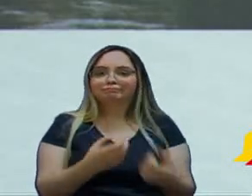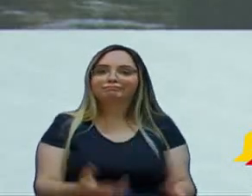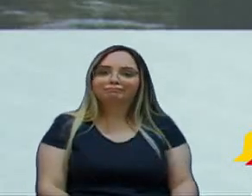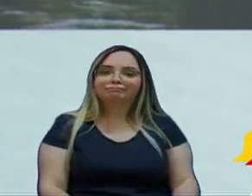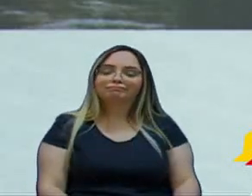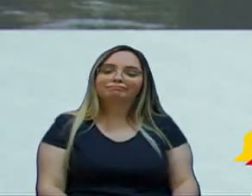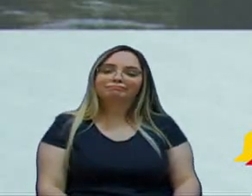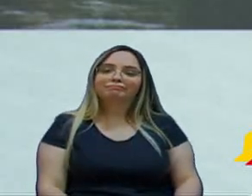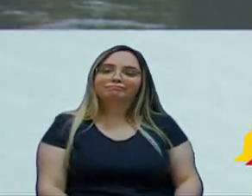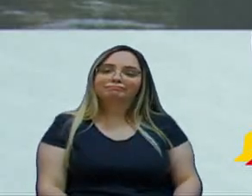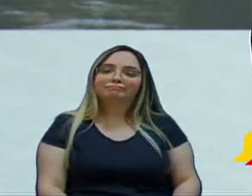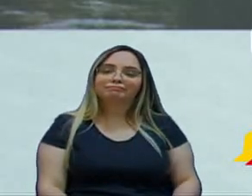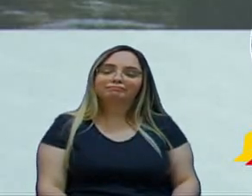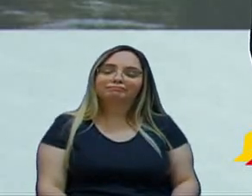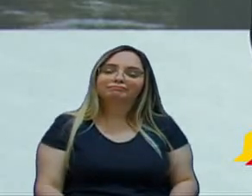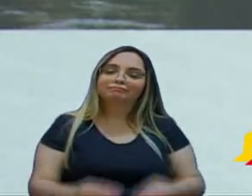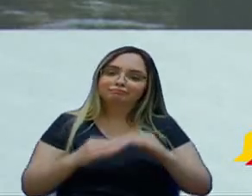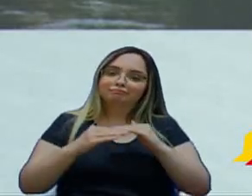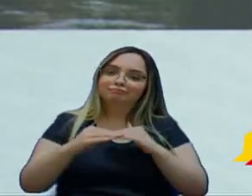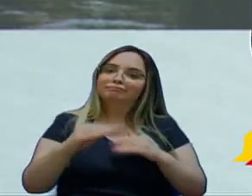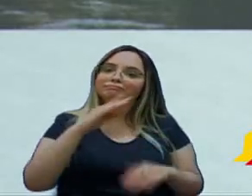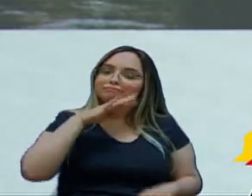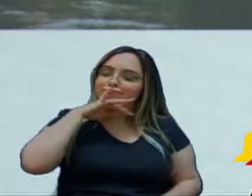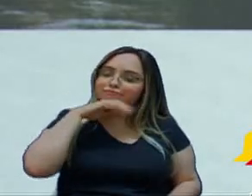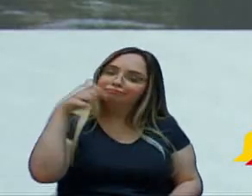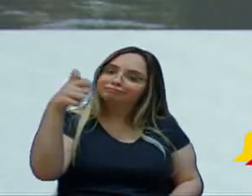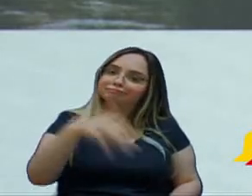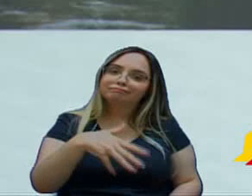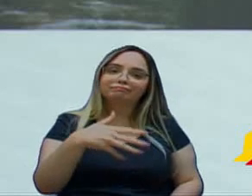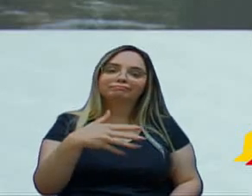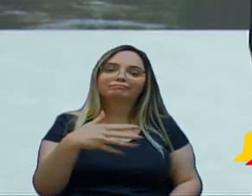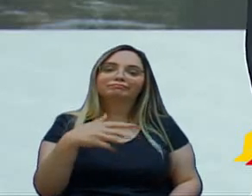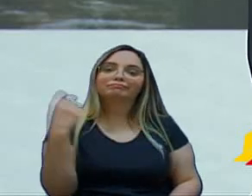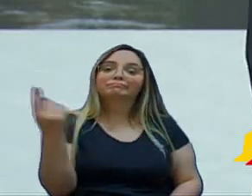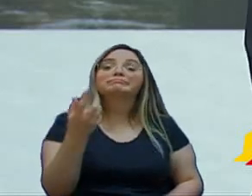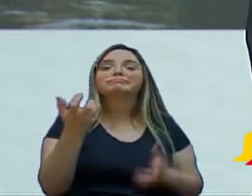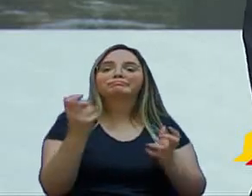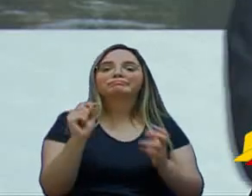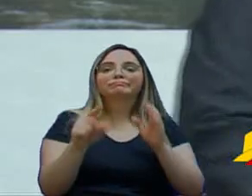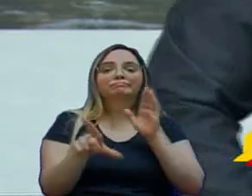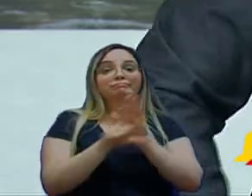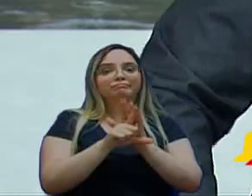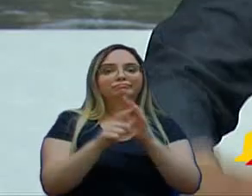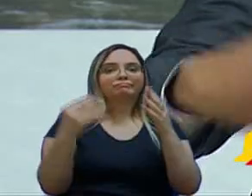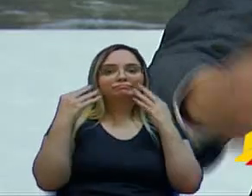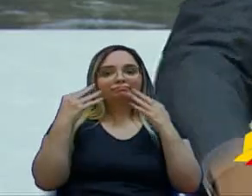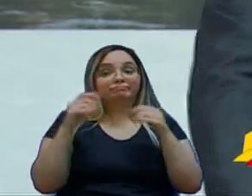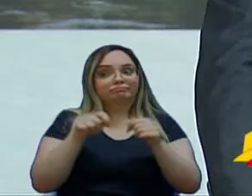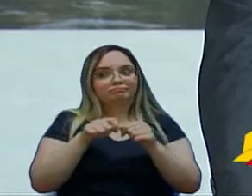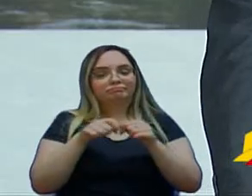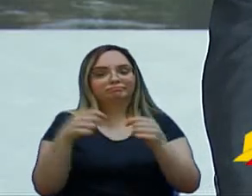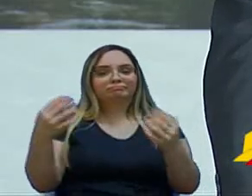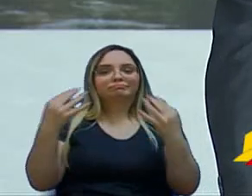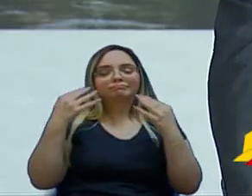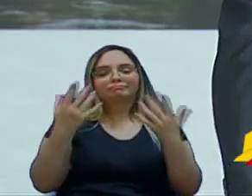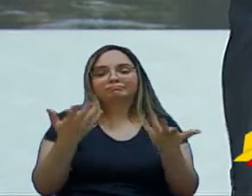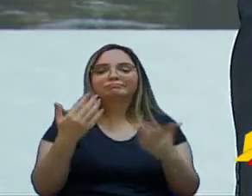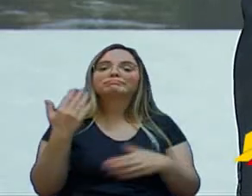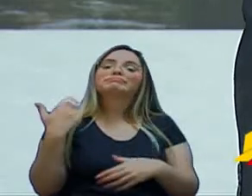peneira. Um asfalto de baixa qualidade na época, de fins eleitoreiros. Agora, estamos trabalhando